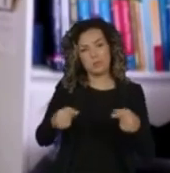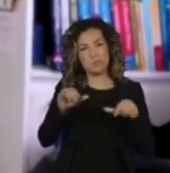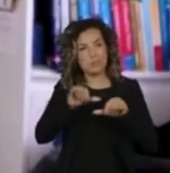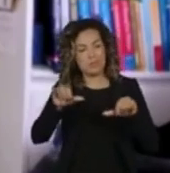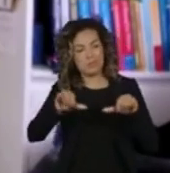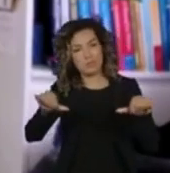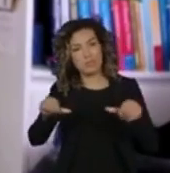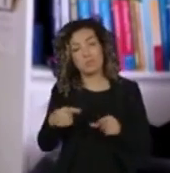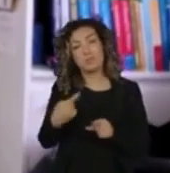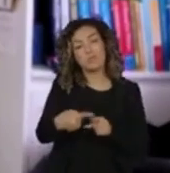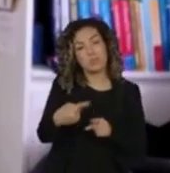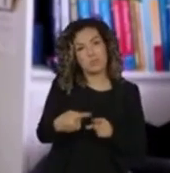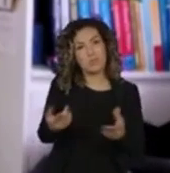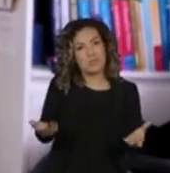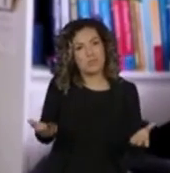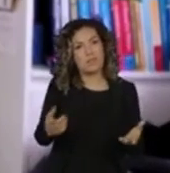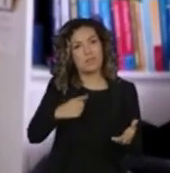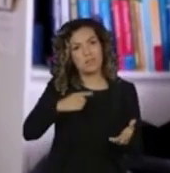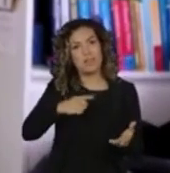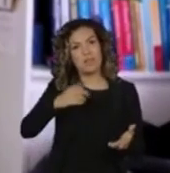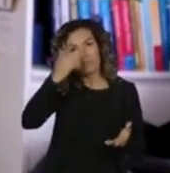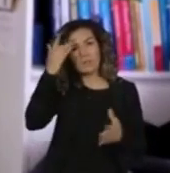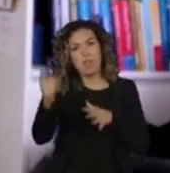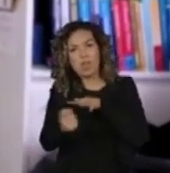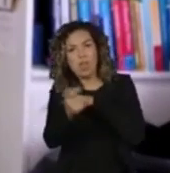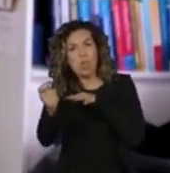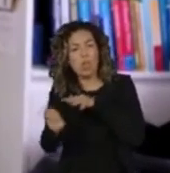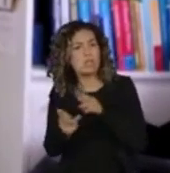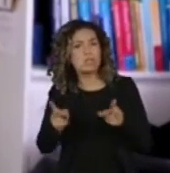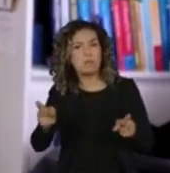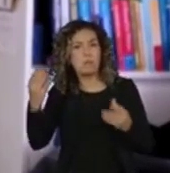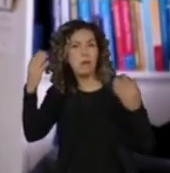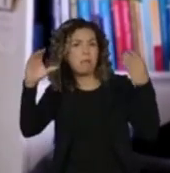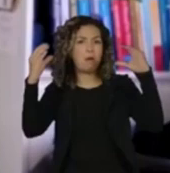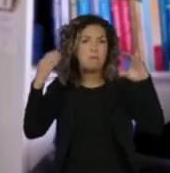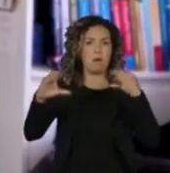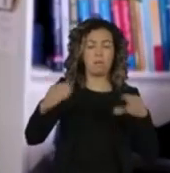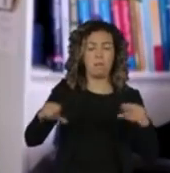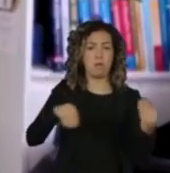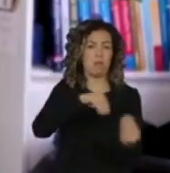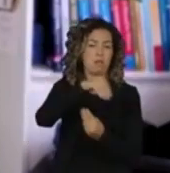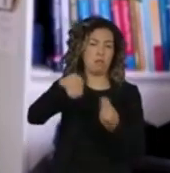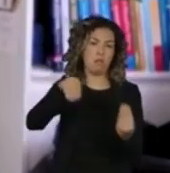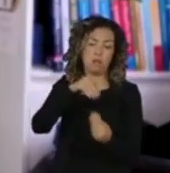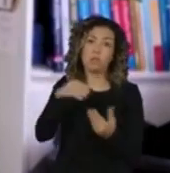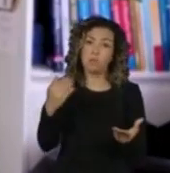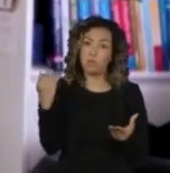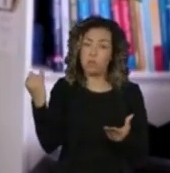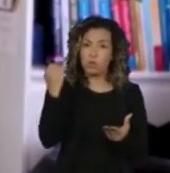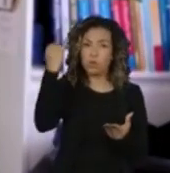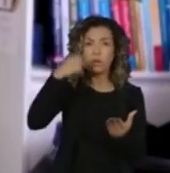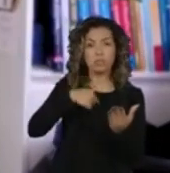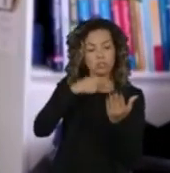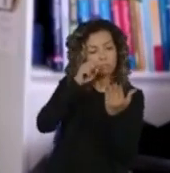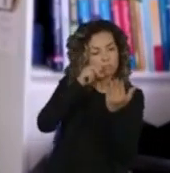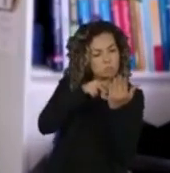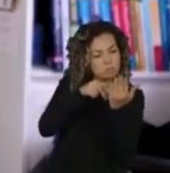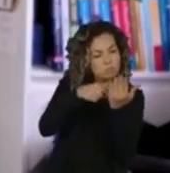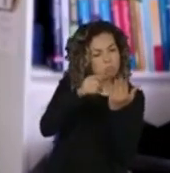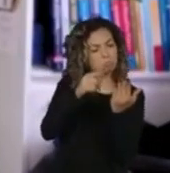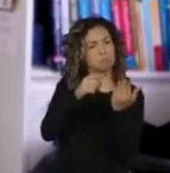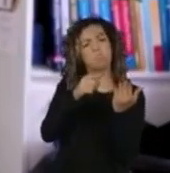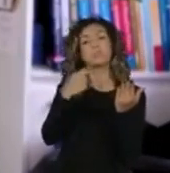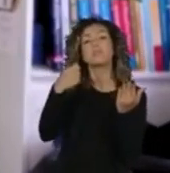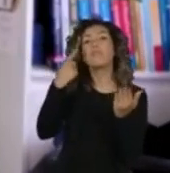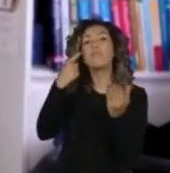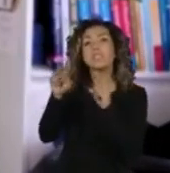elevada circulação de desinformação. Então, é sempre importante o eleitor se informar ou nos canais oficiais do